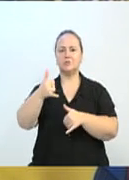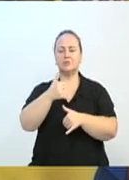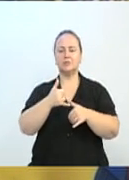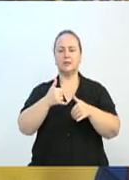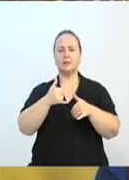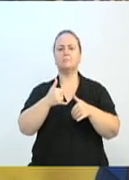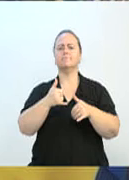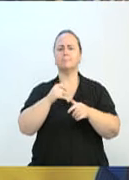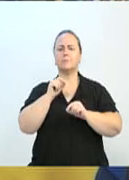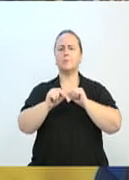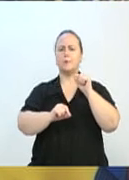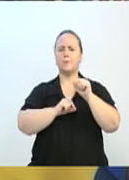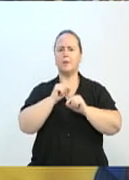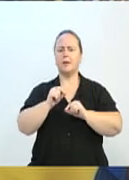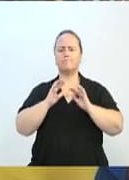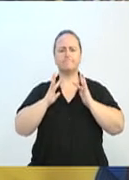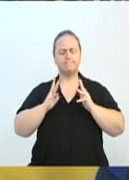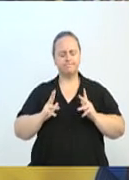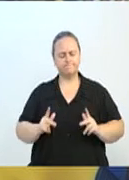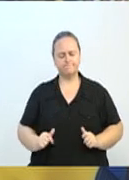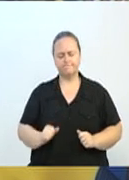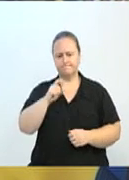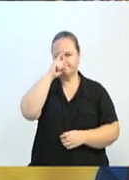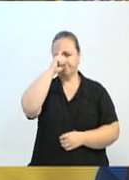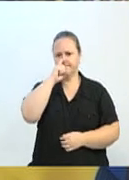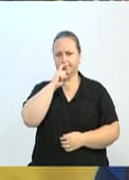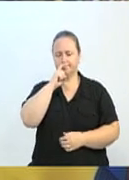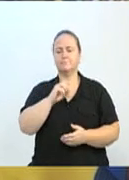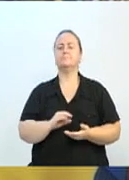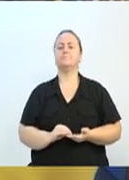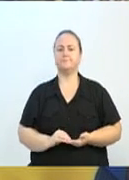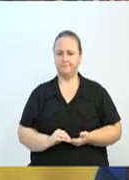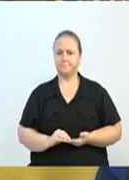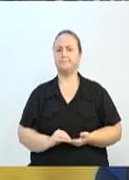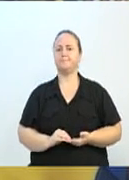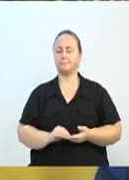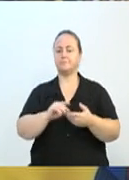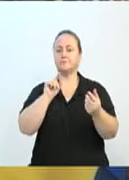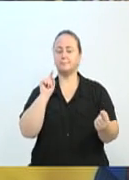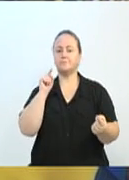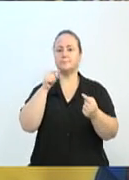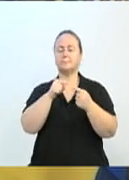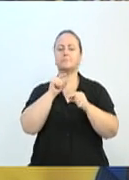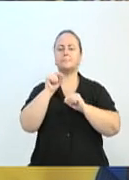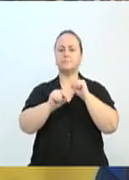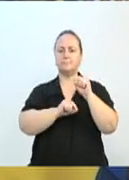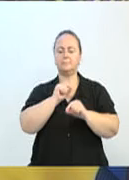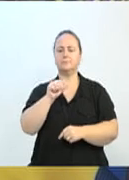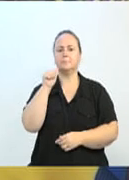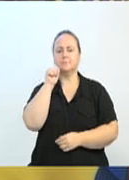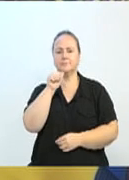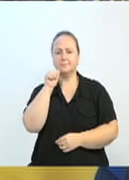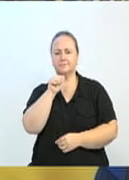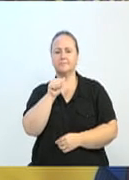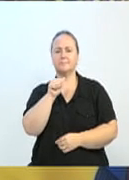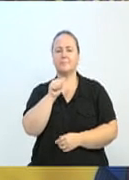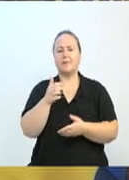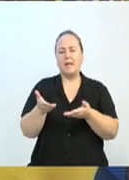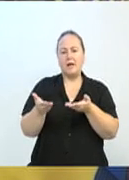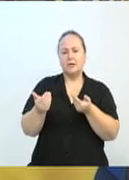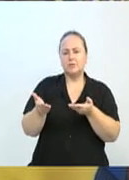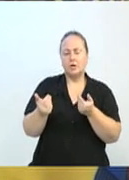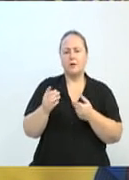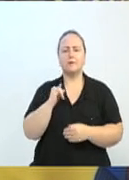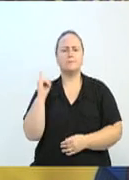higiene menstrual objetivo dessa data é promover a educação de meninas e mulheres e mostrar a importância